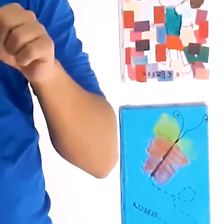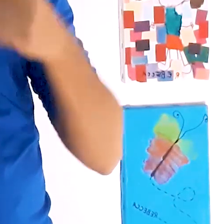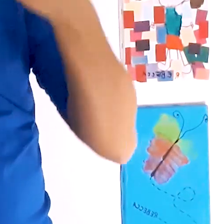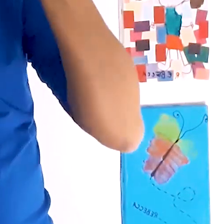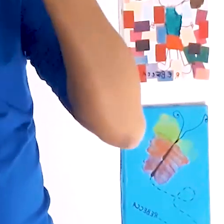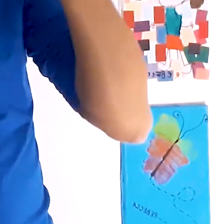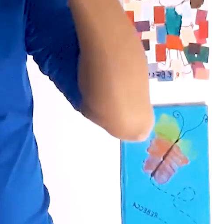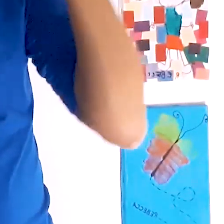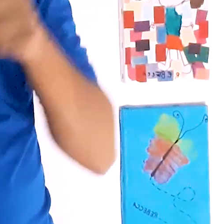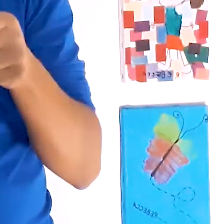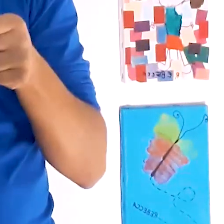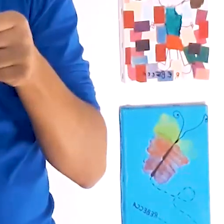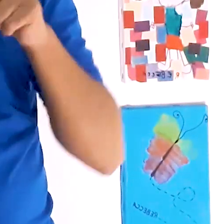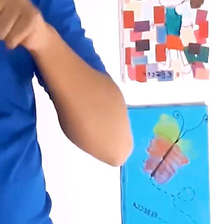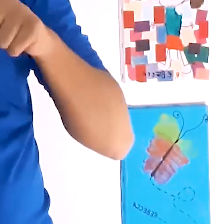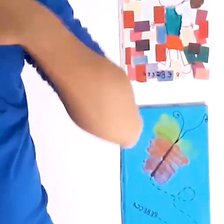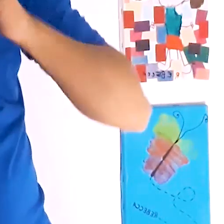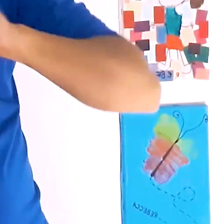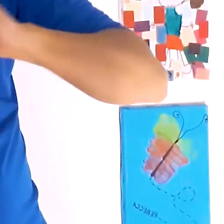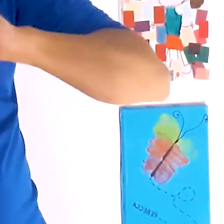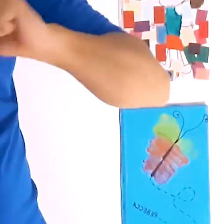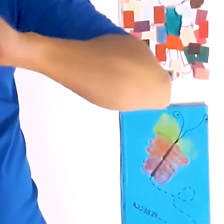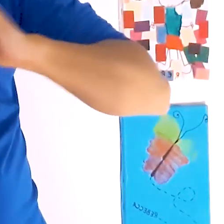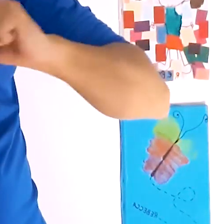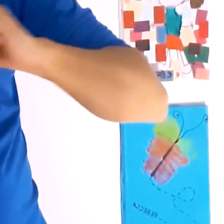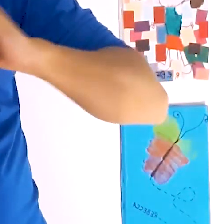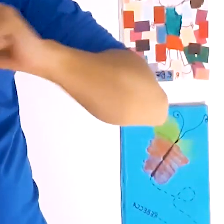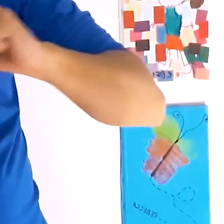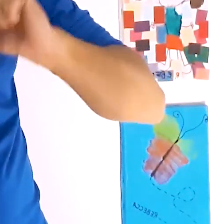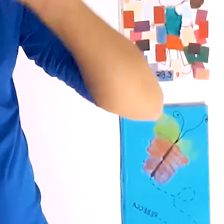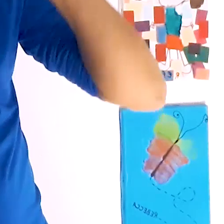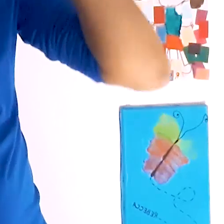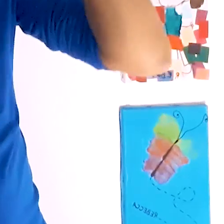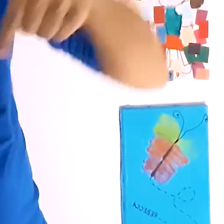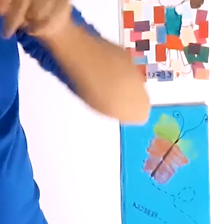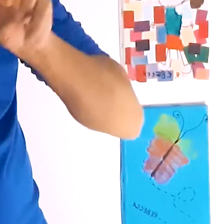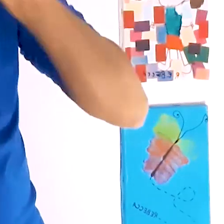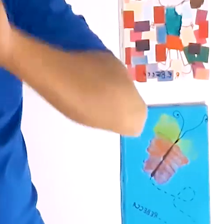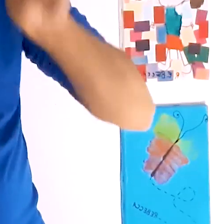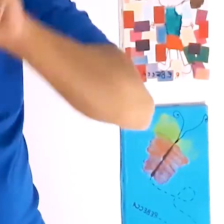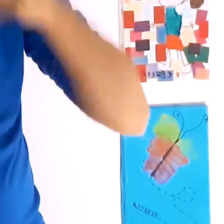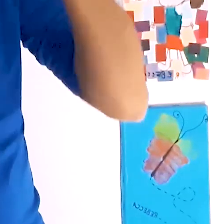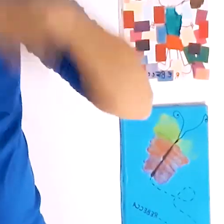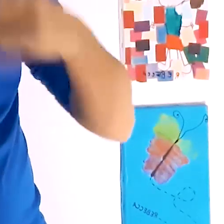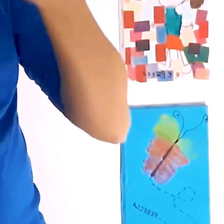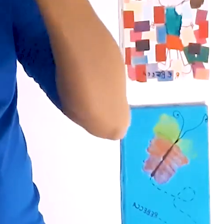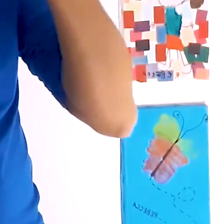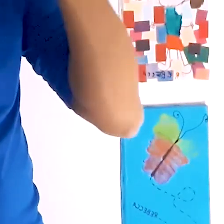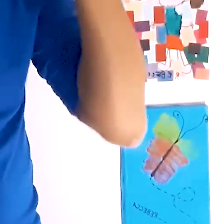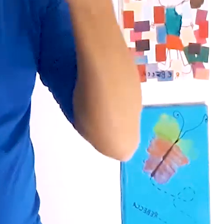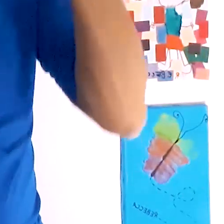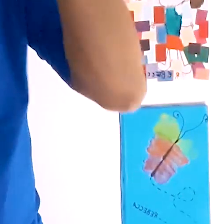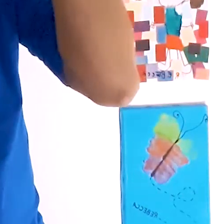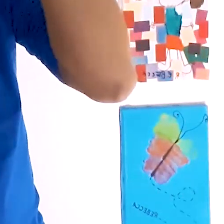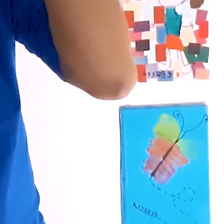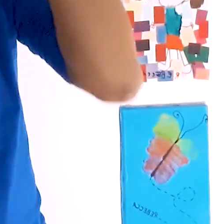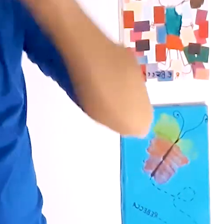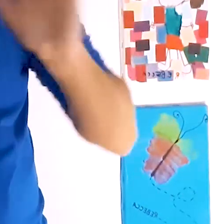A máscara. Eu vou lavar e depois vou usá-la novamente,